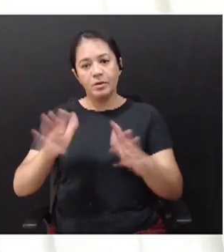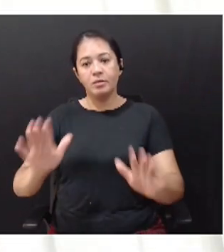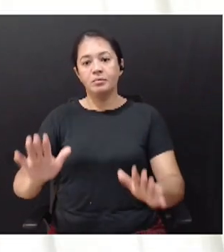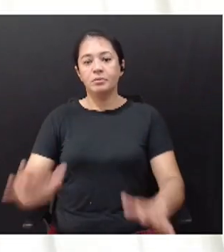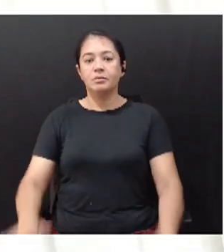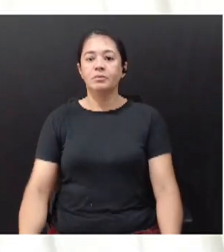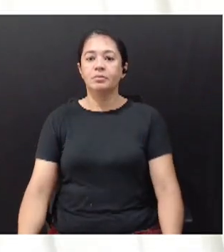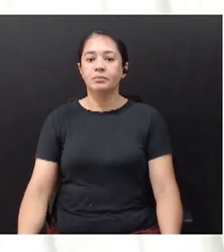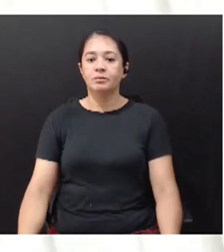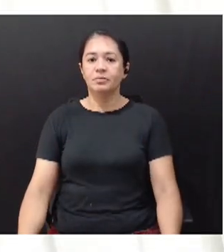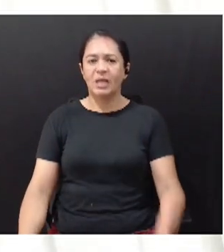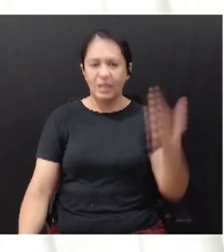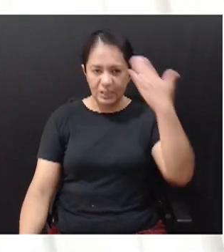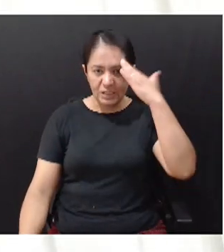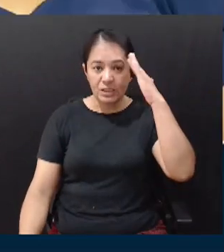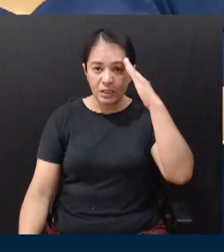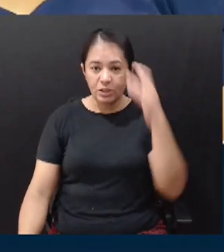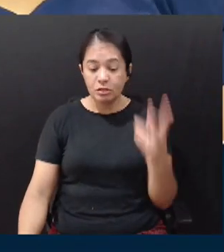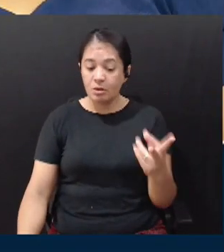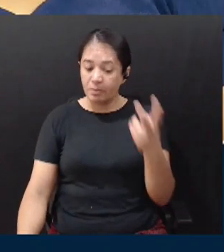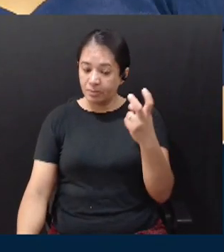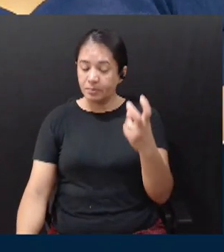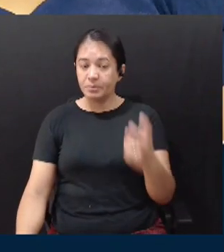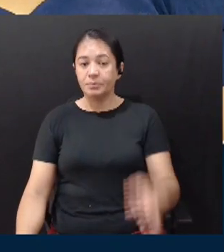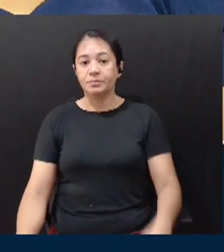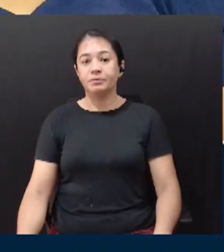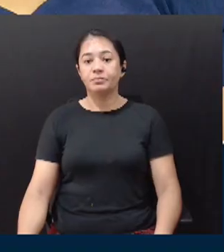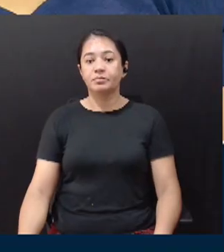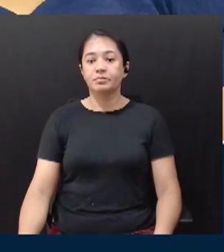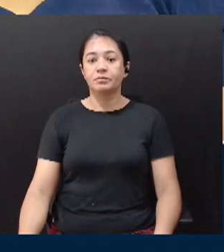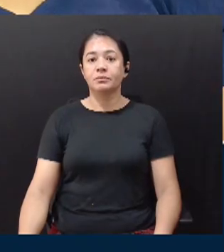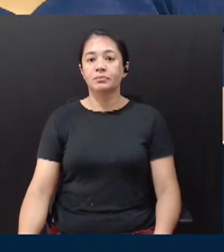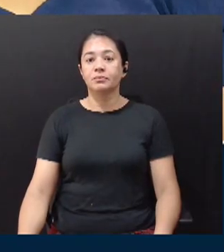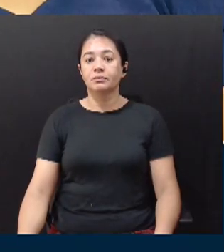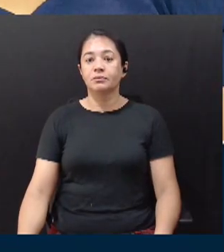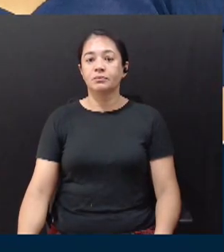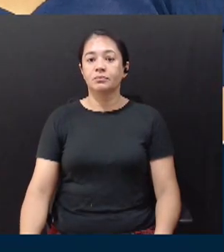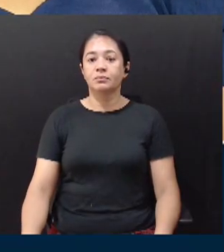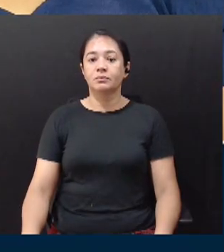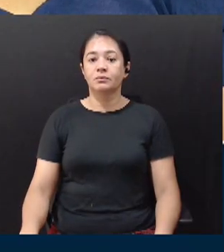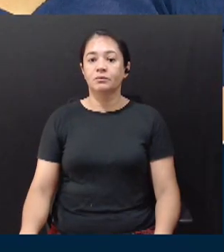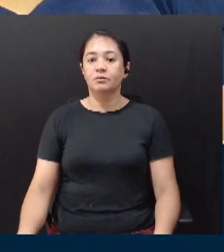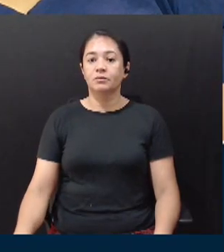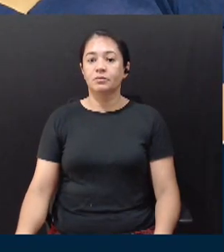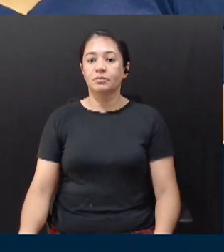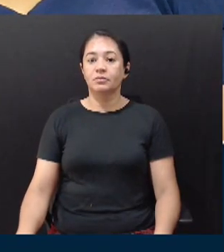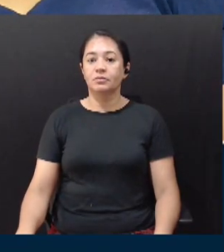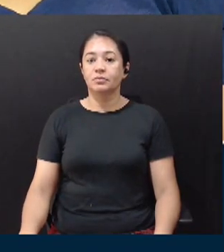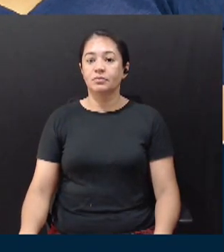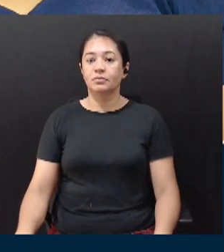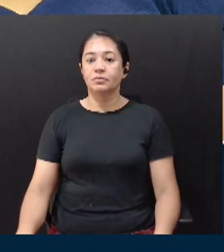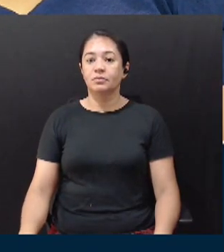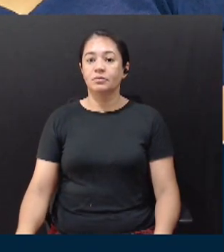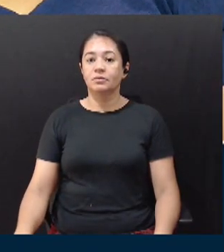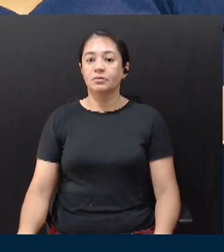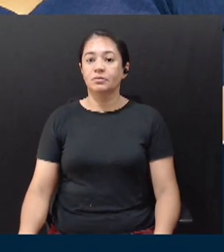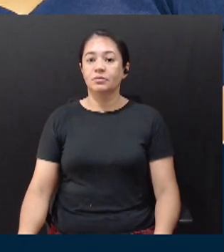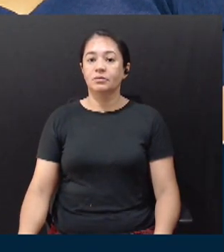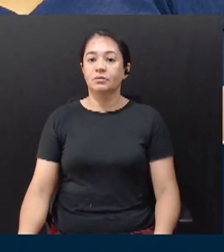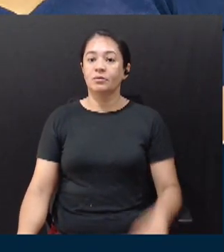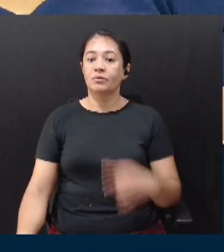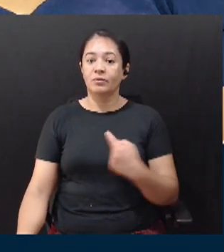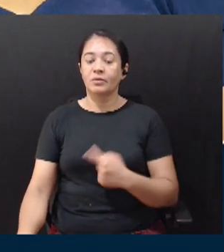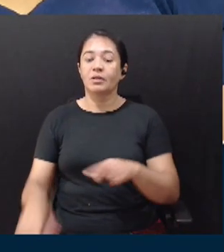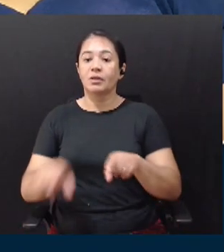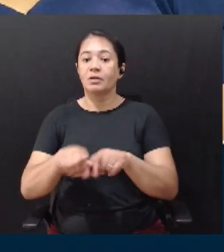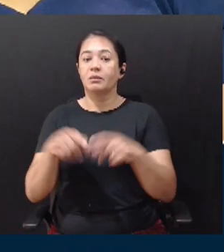ver um meio termo aí. Excelente, muito bom. E além de querer ficar deitado no domingo, também a gente tem que se atentar à questão